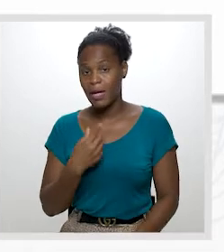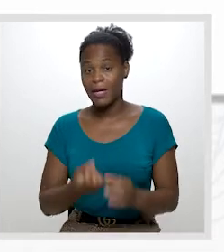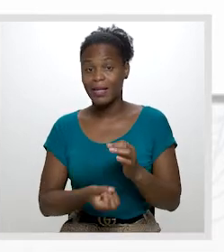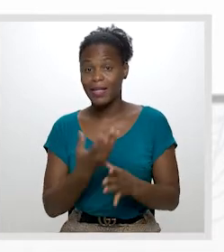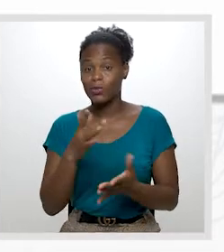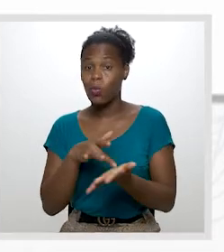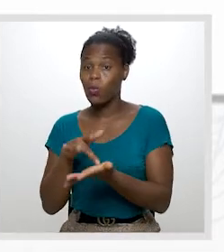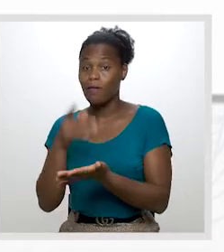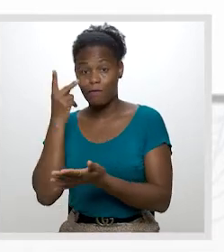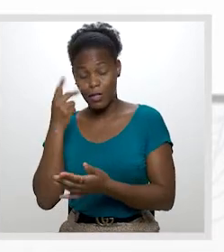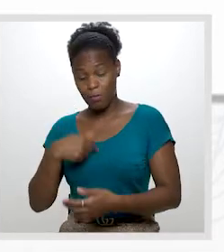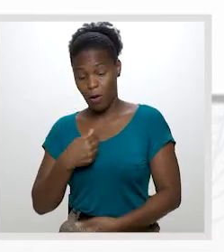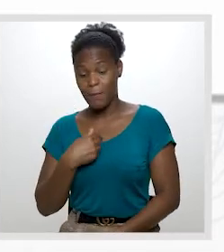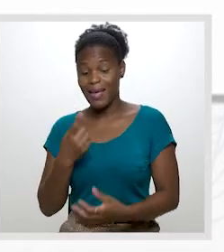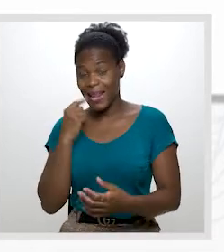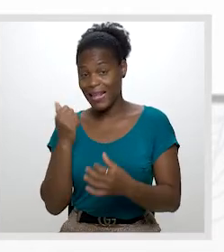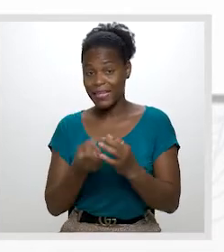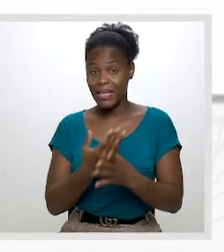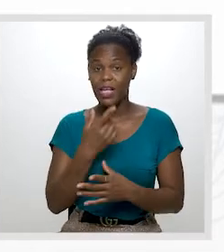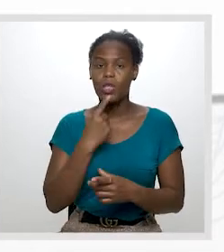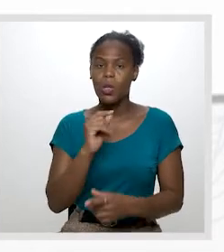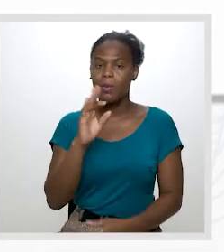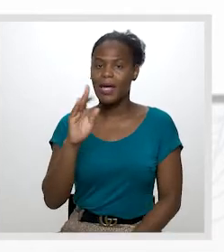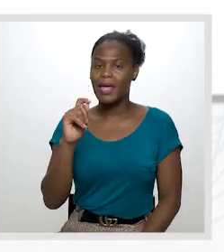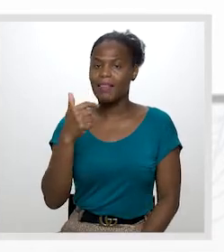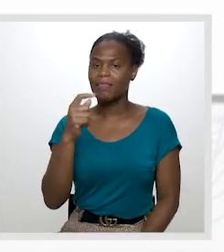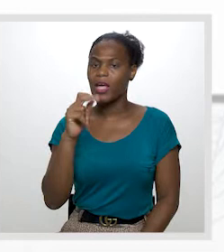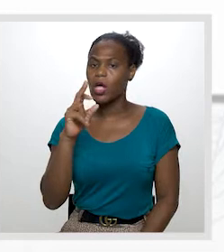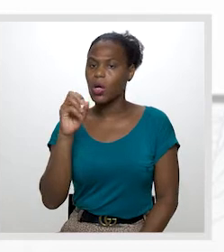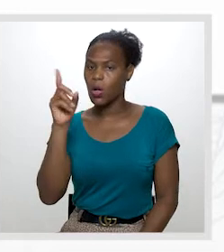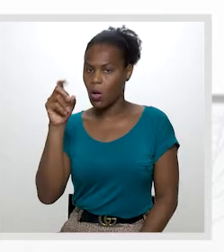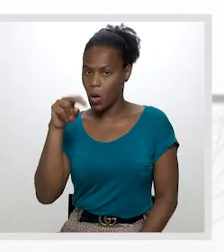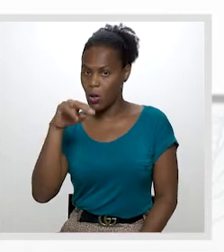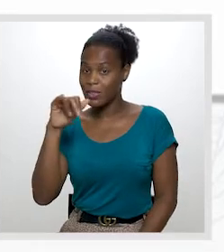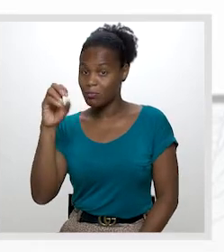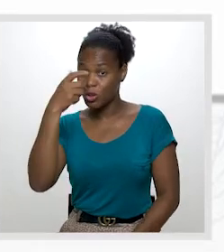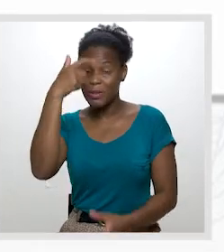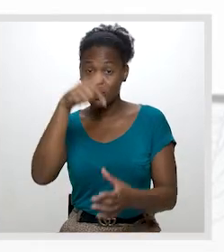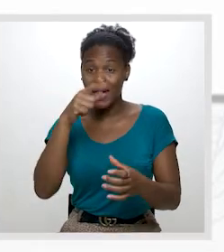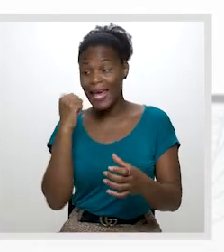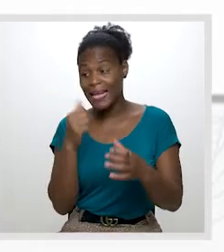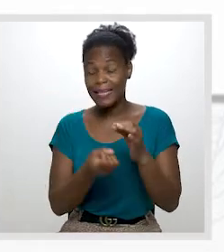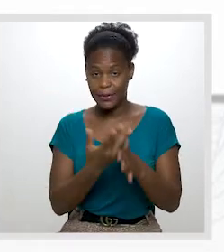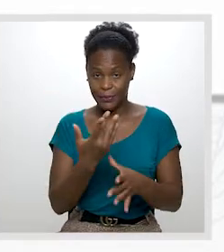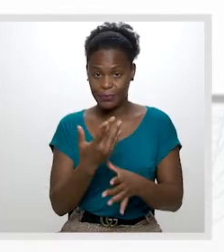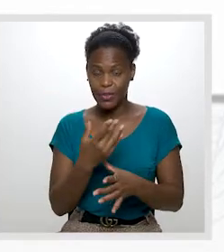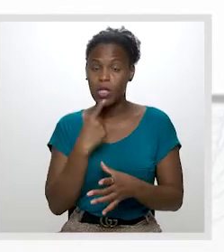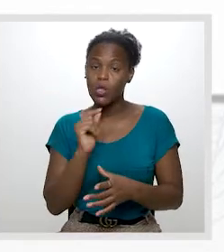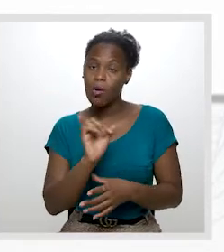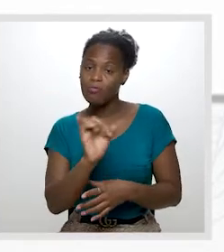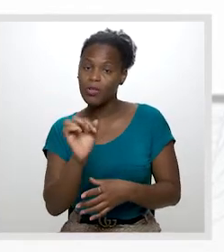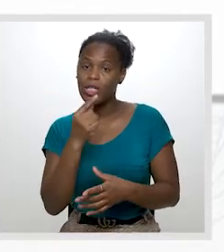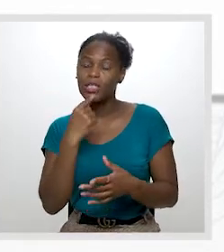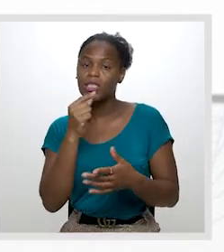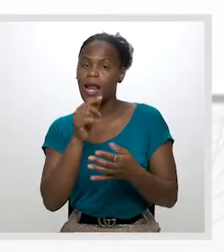diferentes de si, criações literárias com vida própria, os heterônimos. Mas o poeta também foi ele mesmo e com